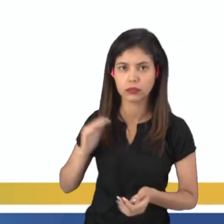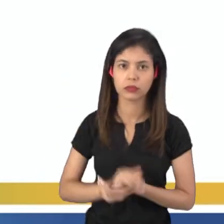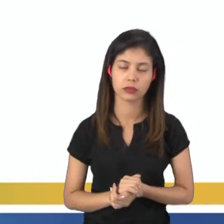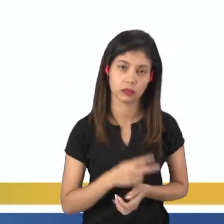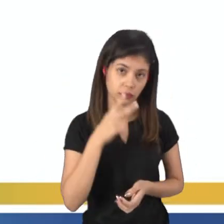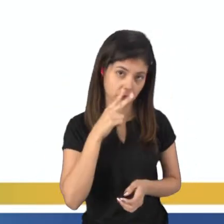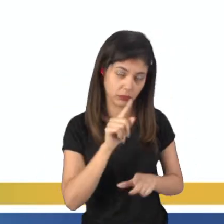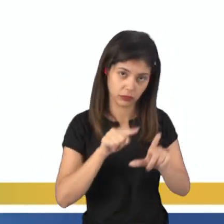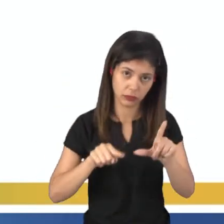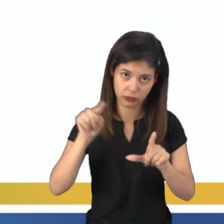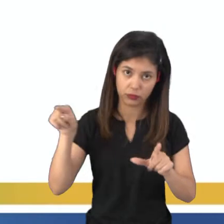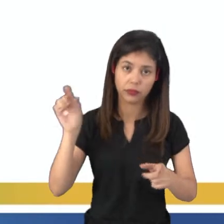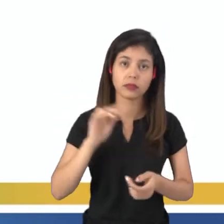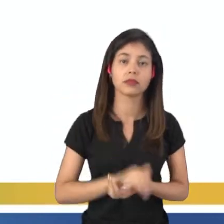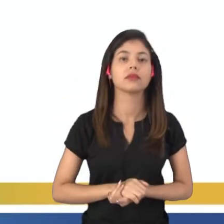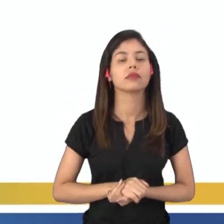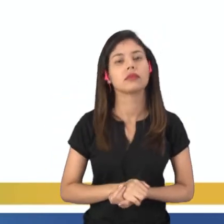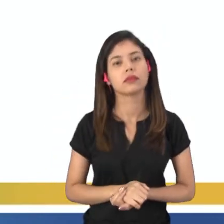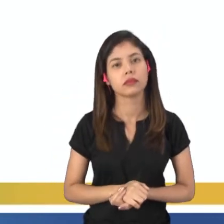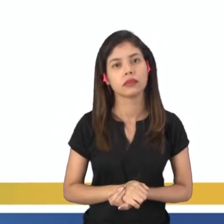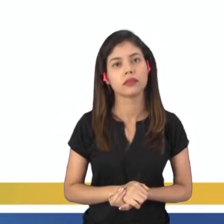que são os gráficos em barra.